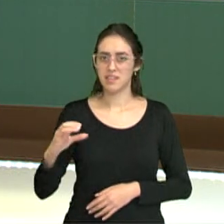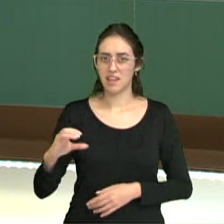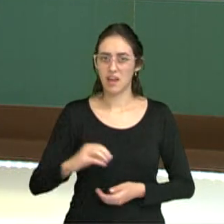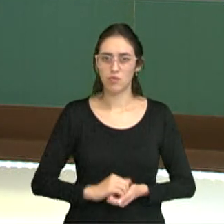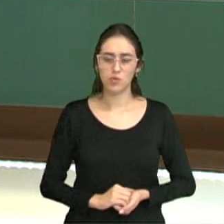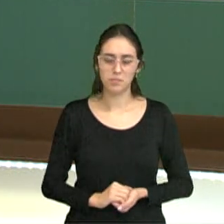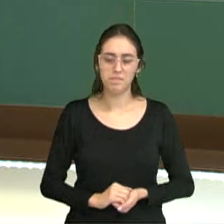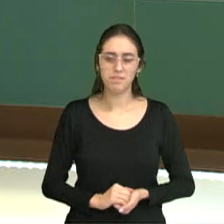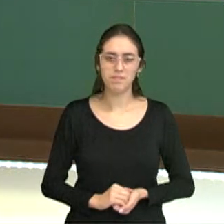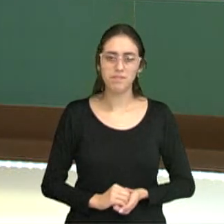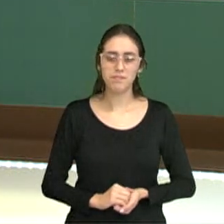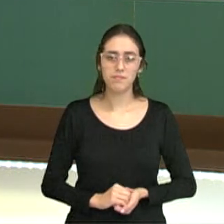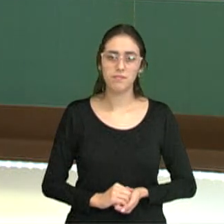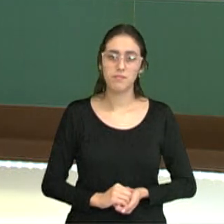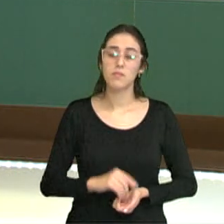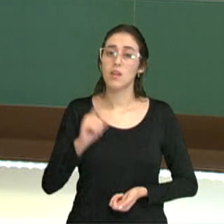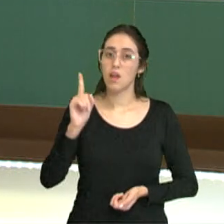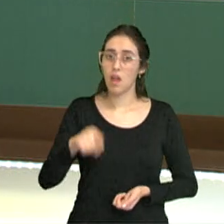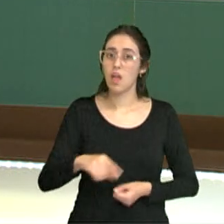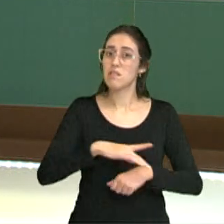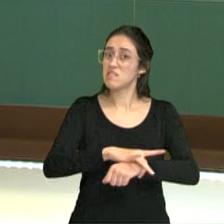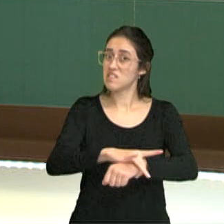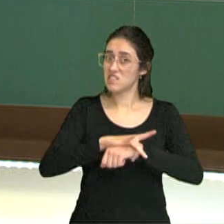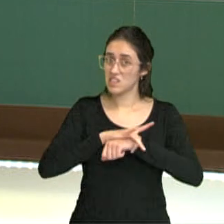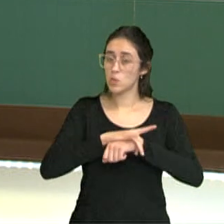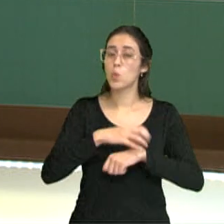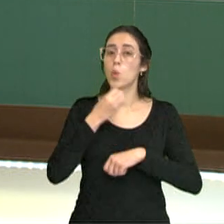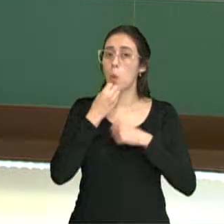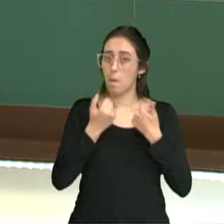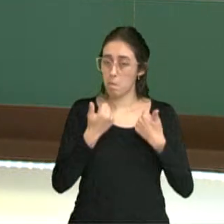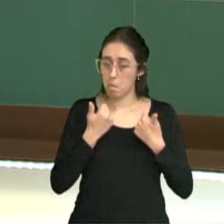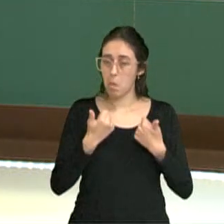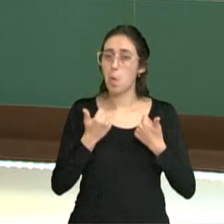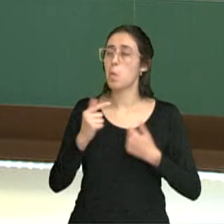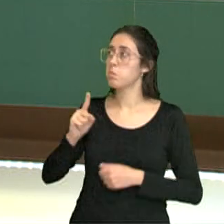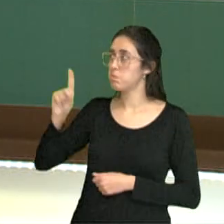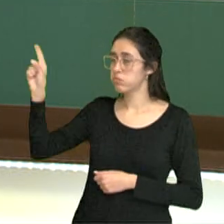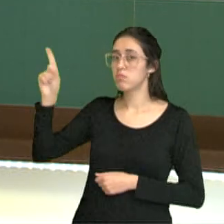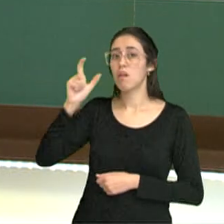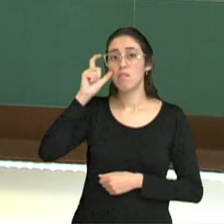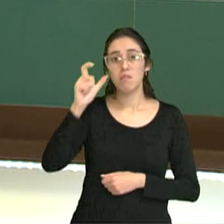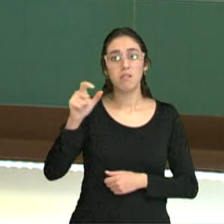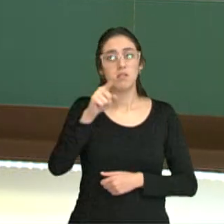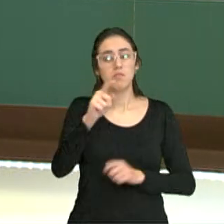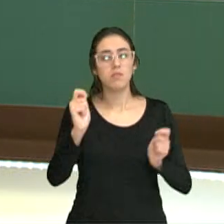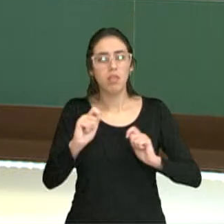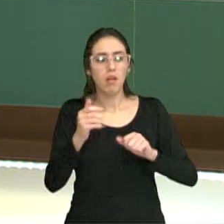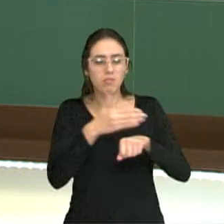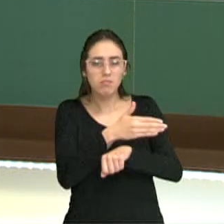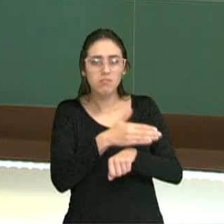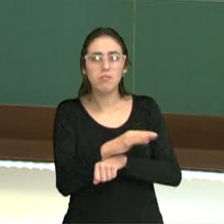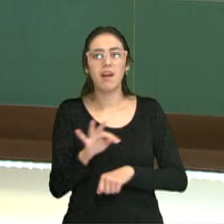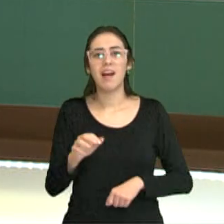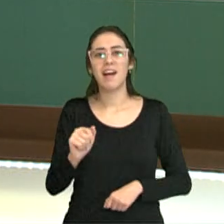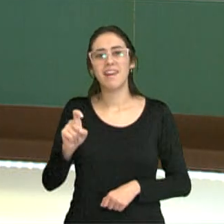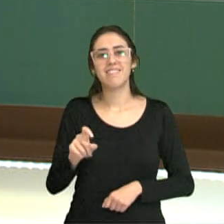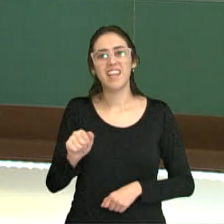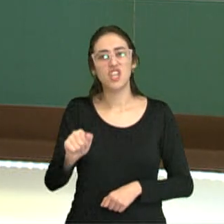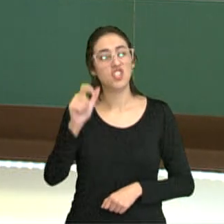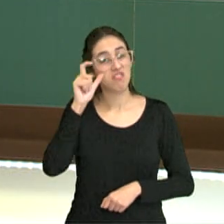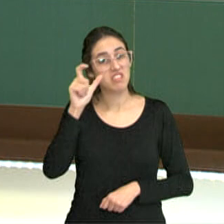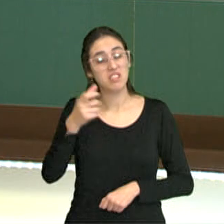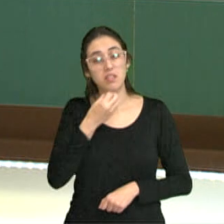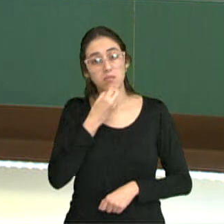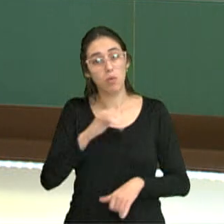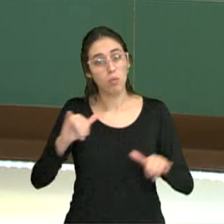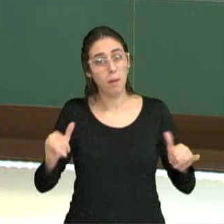5.562,63. É uma aplicação muito segura e também muito interessante, que você consegue taxas bastante interessantes. É uma